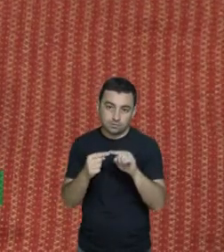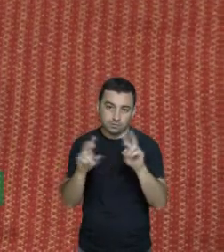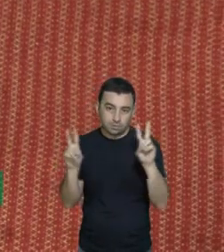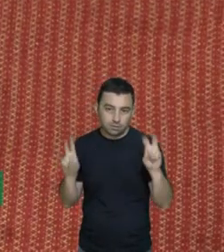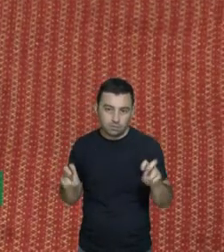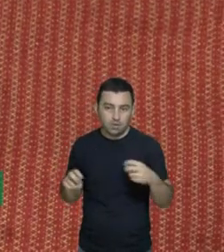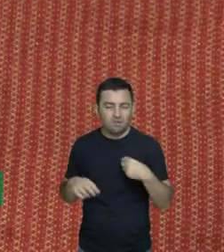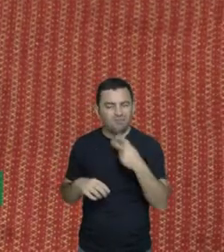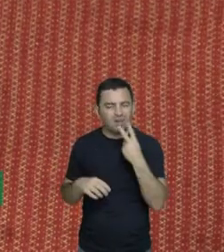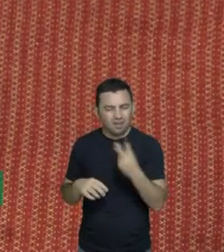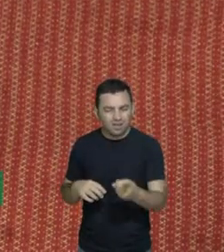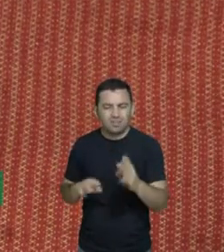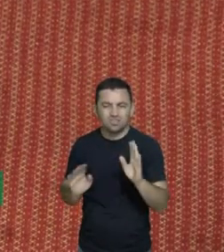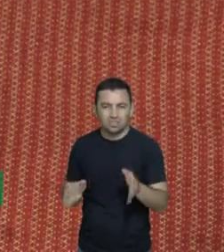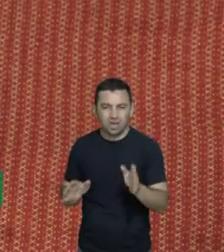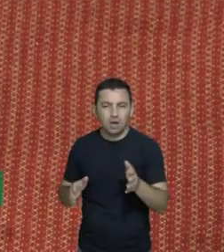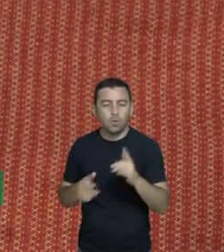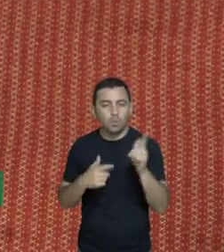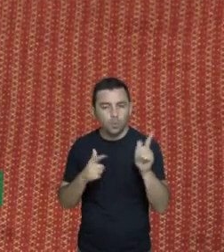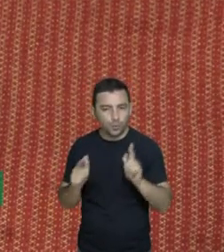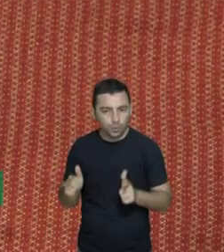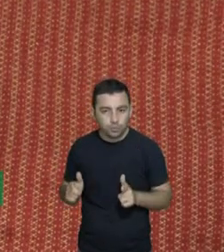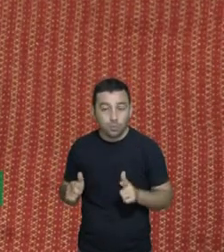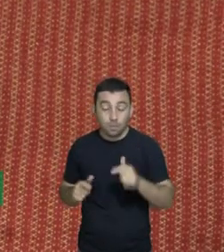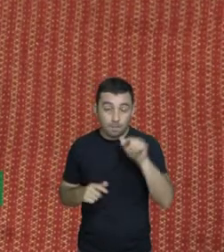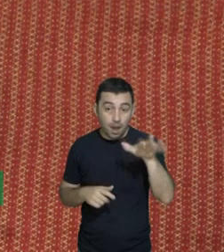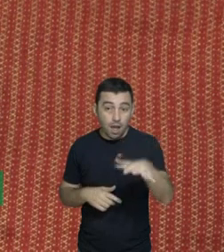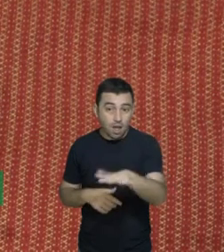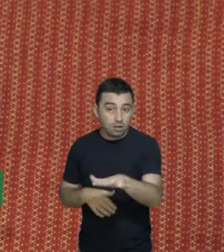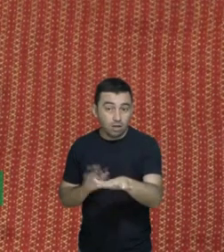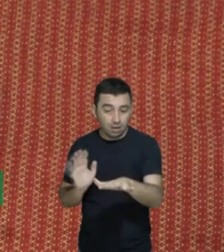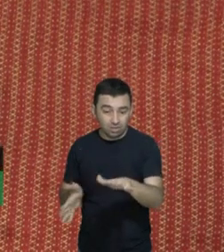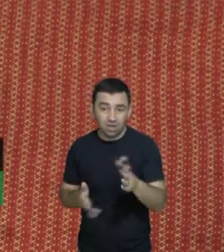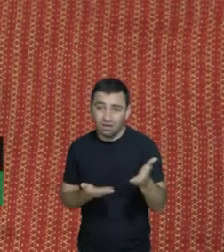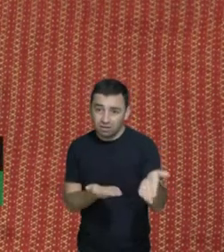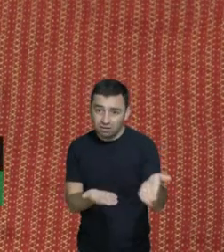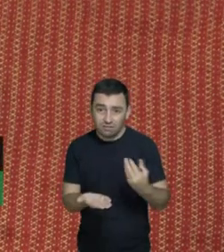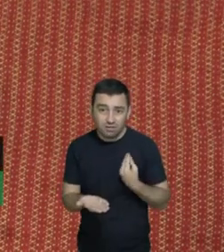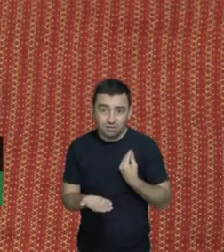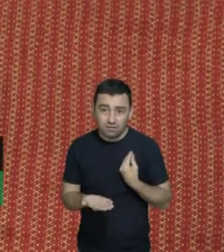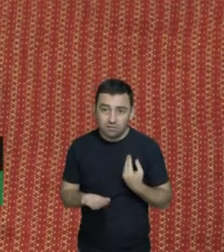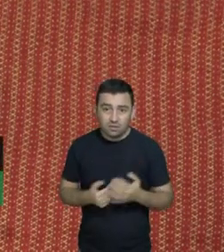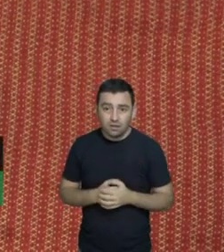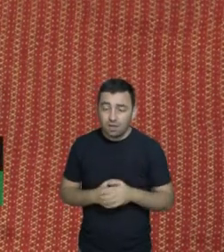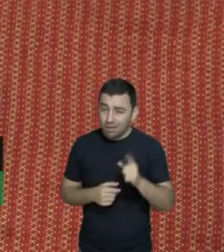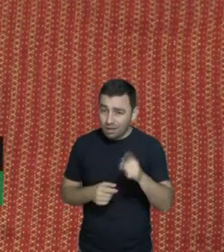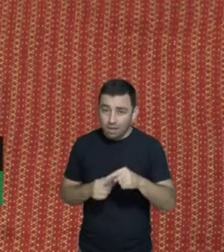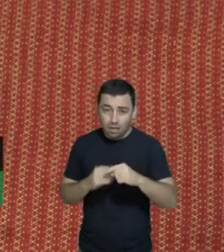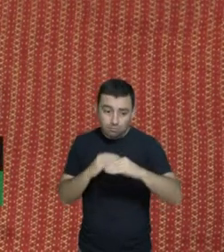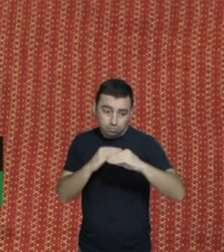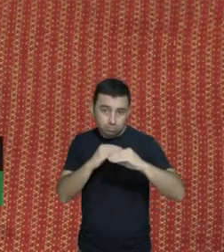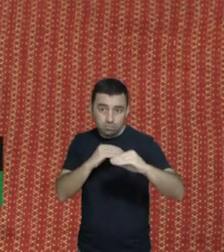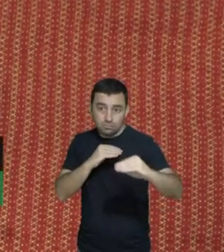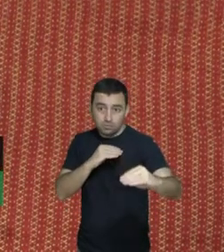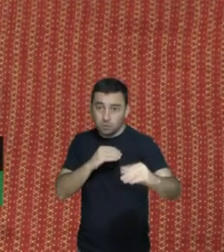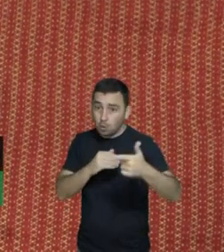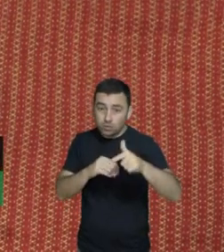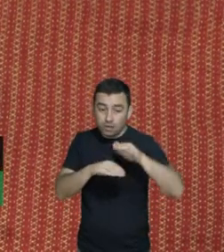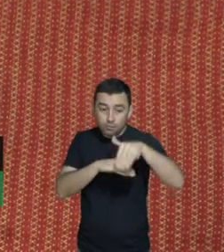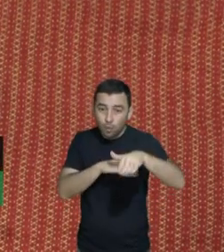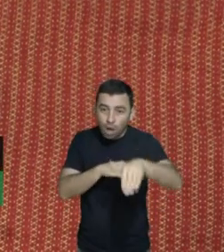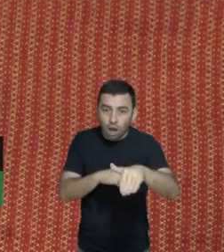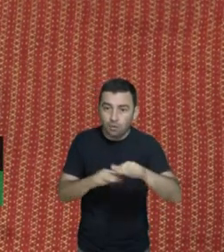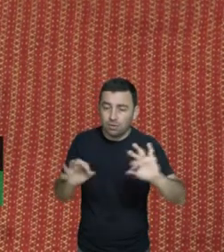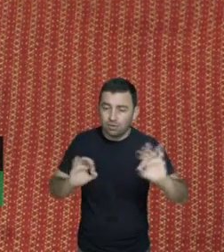em outros momentos, o mar está aí. Inclusive, é uma estrada que não tem buraco e que não